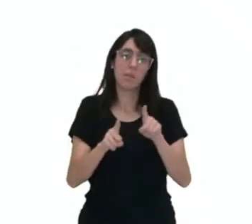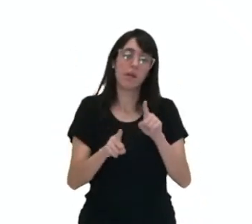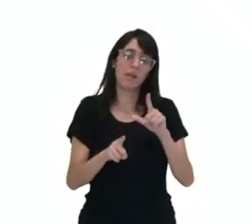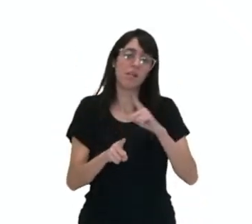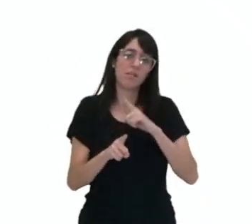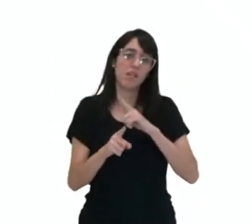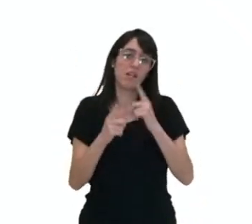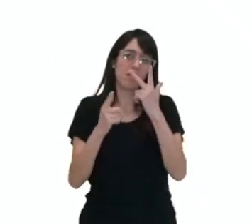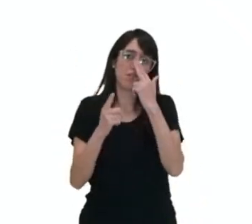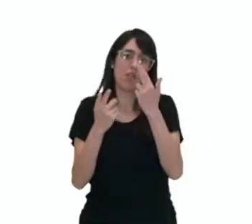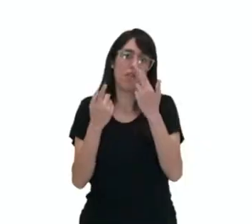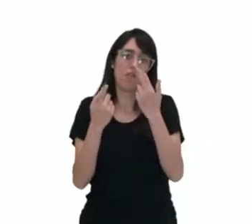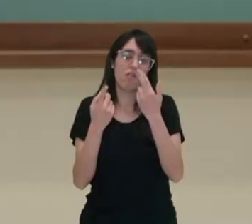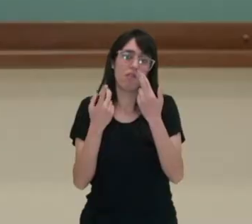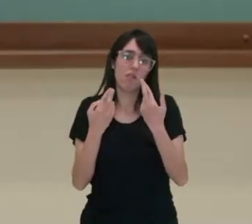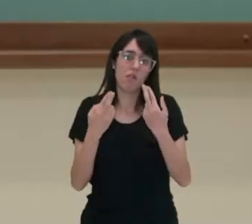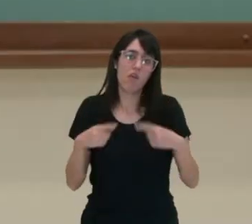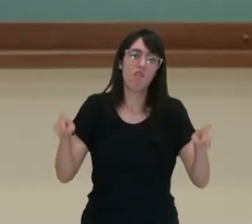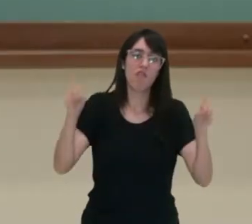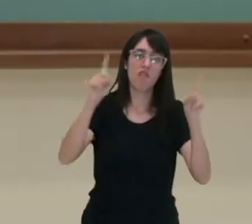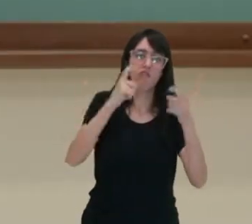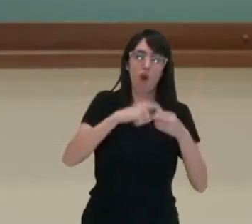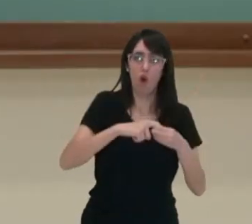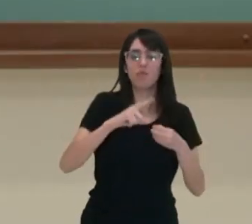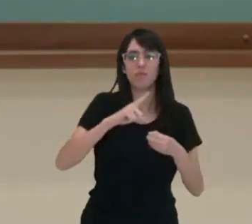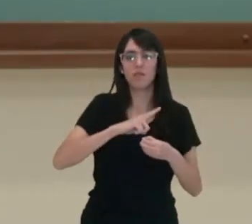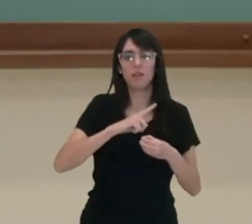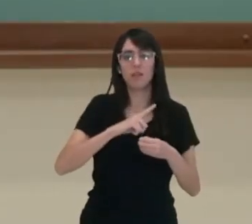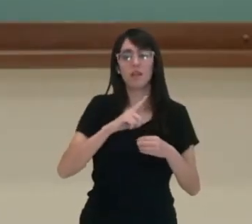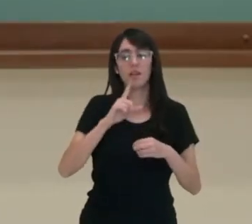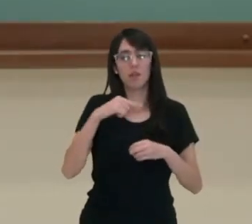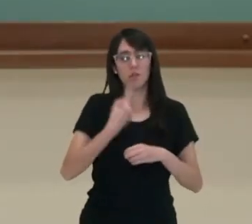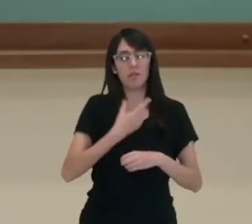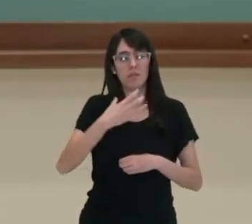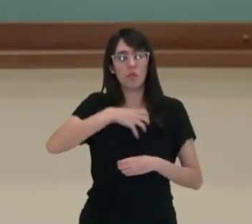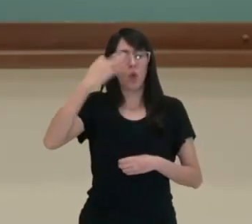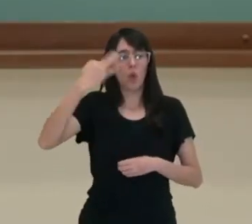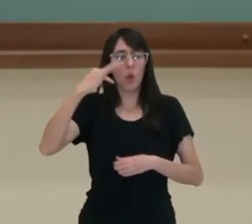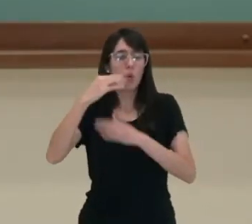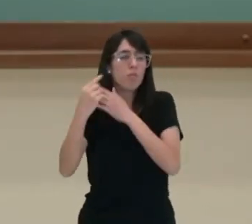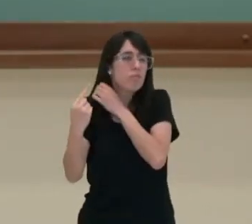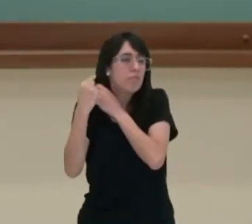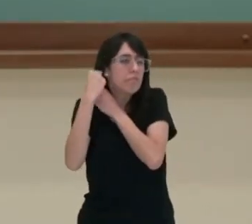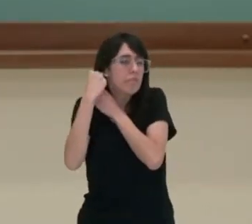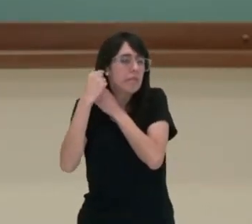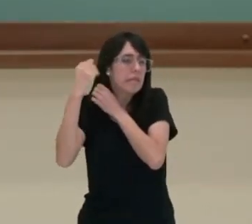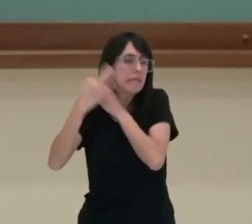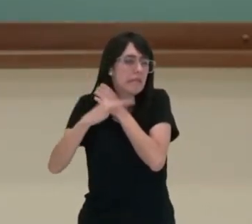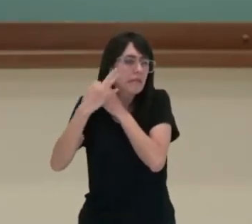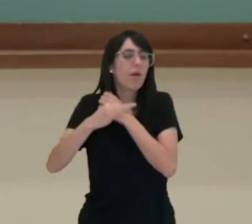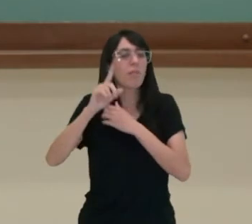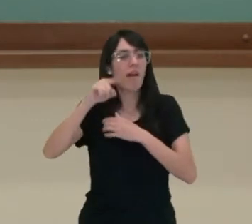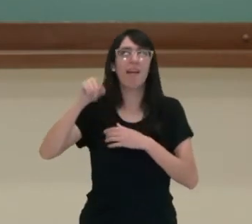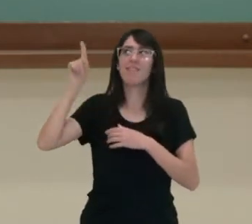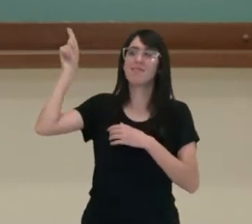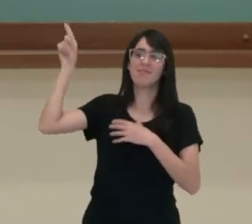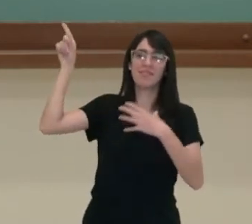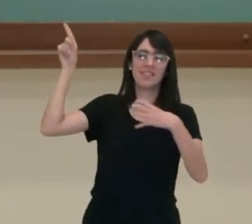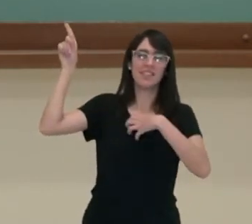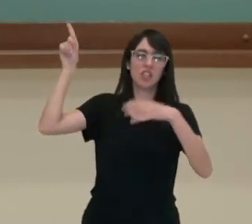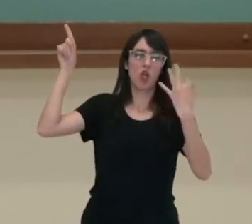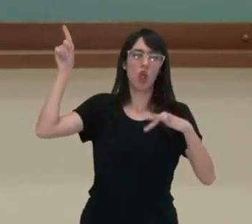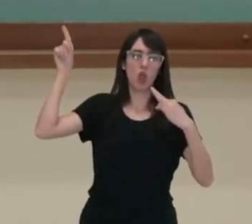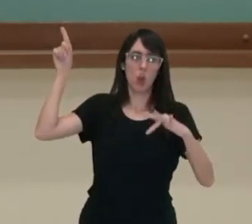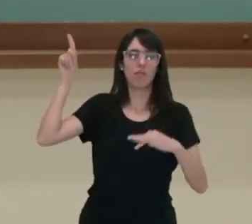neural. É por isso que você sente uma dor bem grande, porque é no pericôndrio que vai sentir a dor,